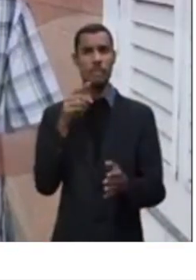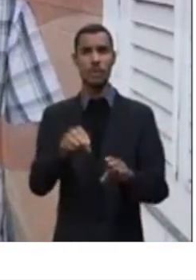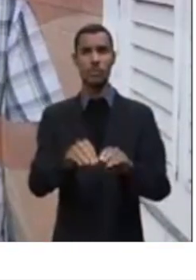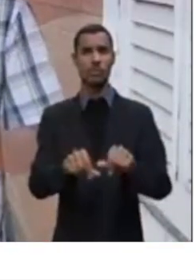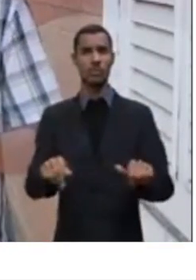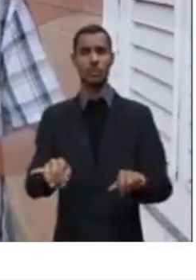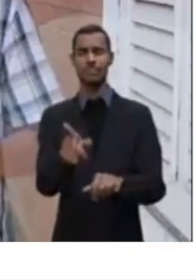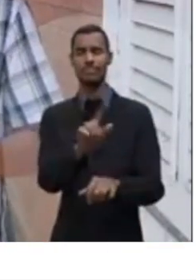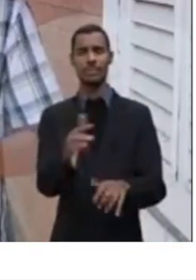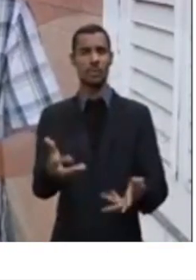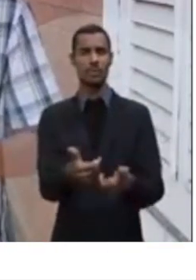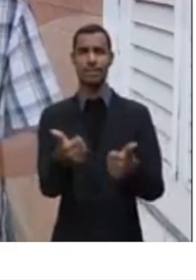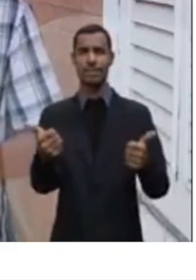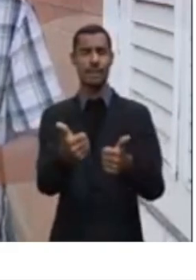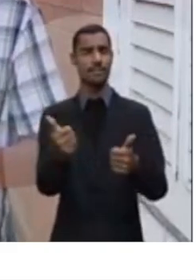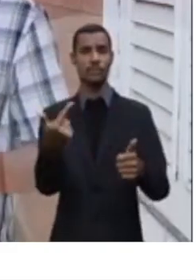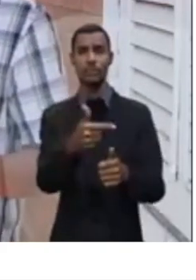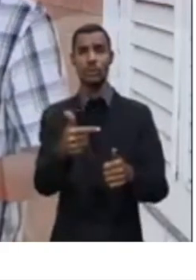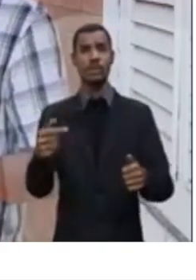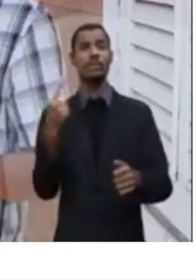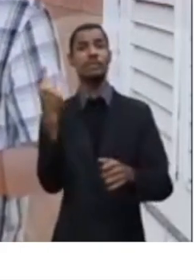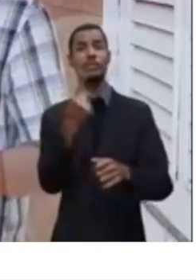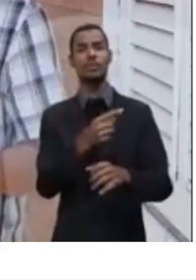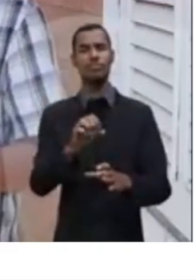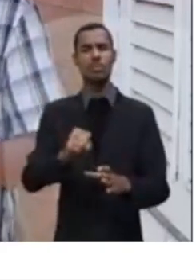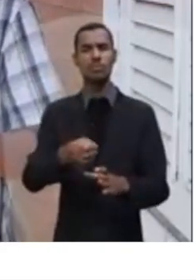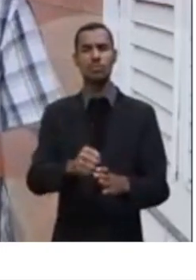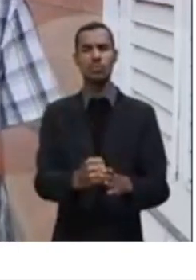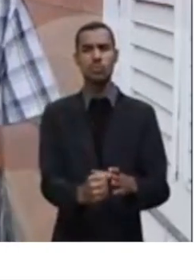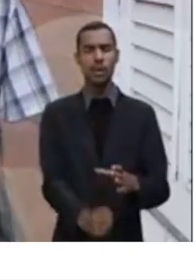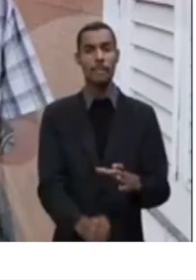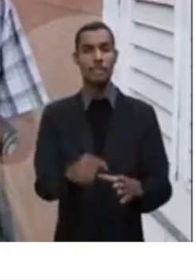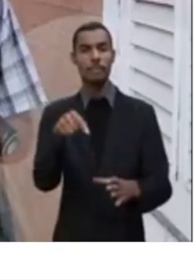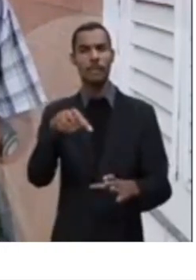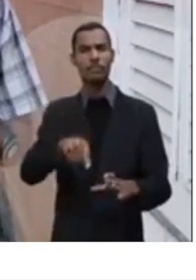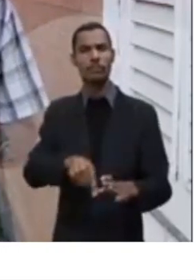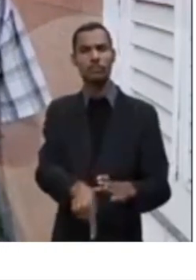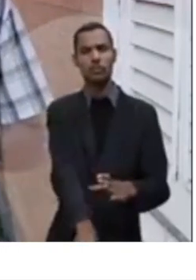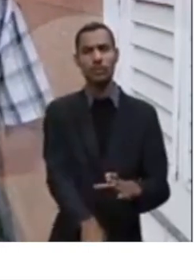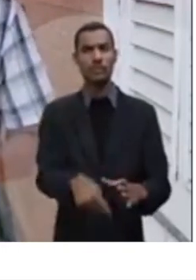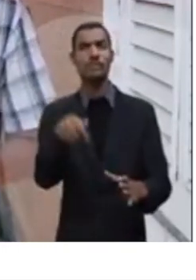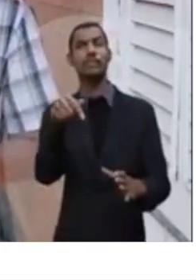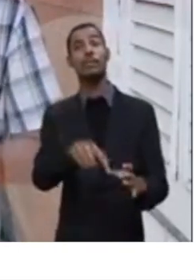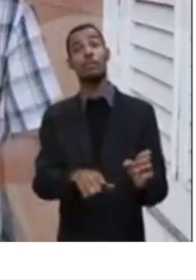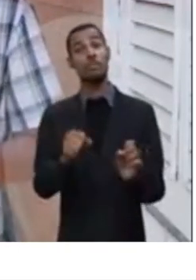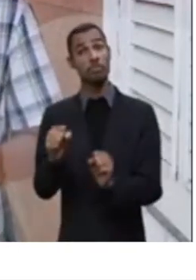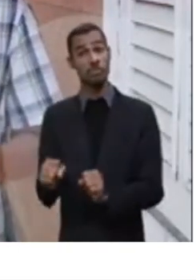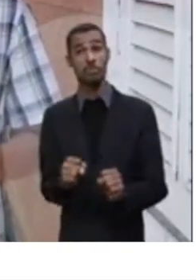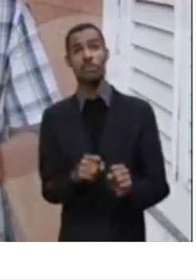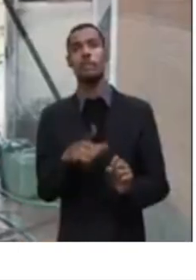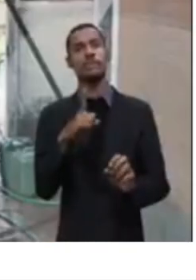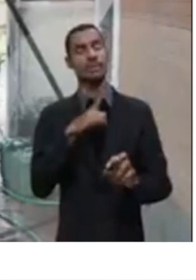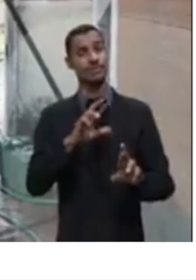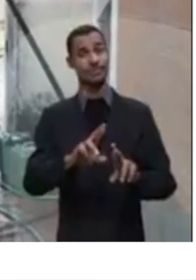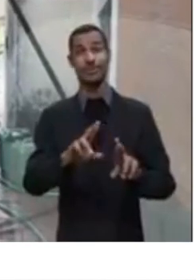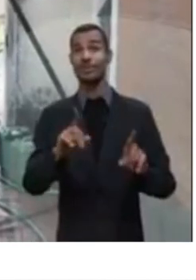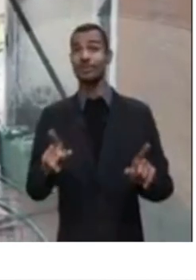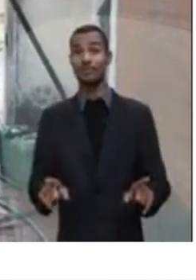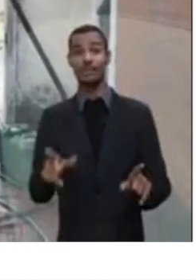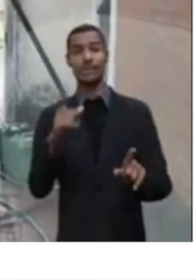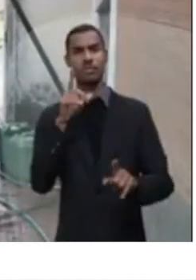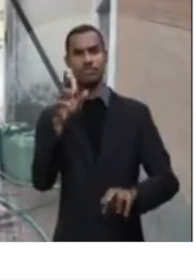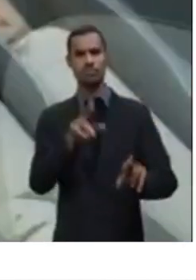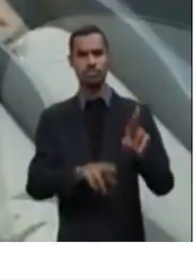de qualidade, a natureza não tem controle de qualidade. A gente está fazendo uma perfuração aqui, e a gente fizer uma perfuração ali, pode ser que esteja diferente. A gente faz